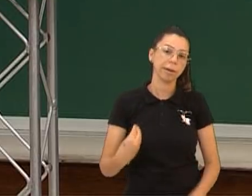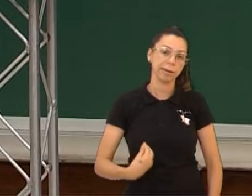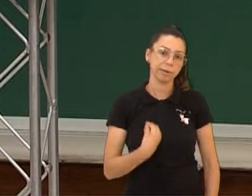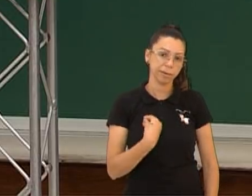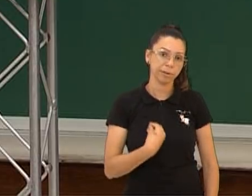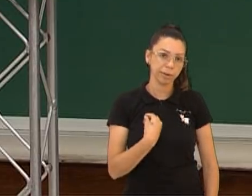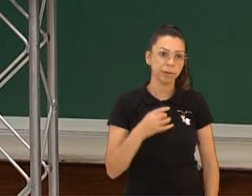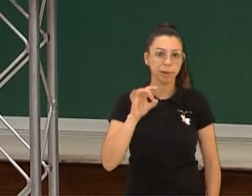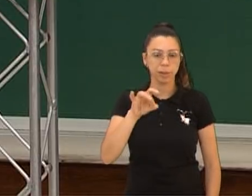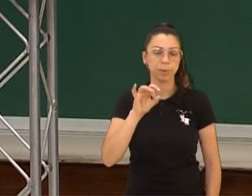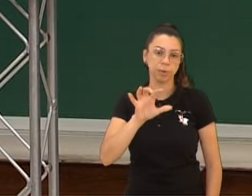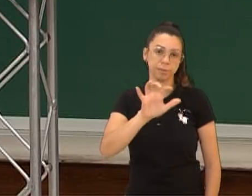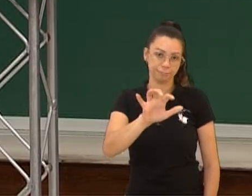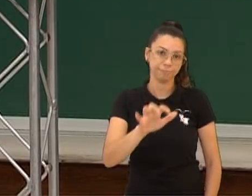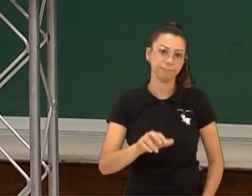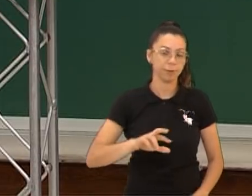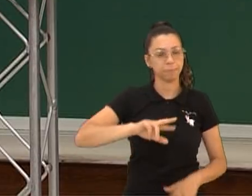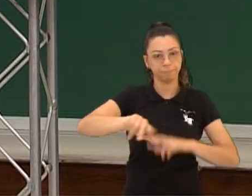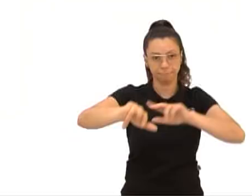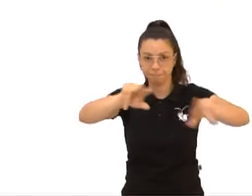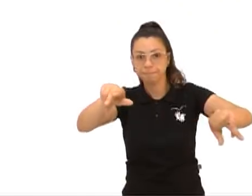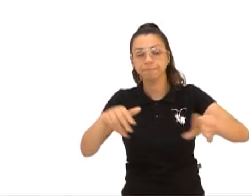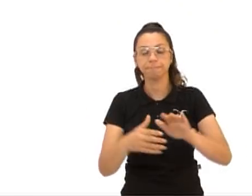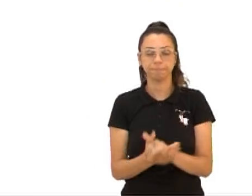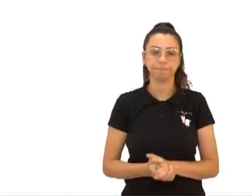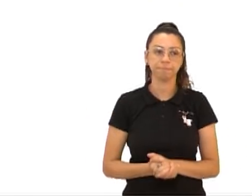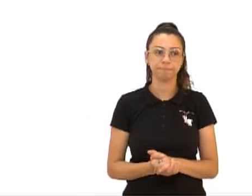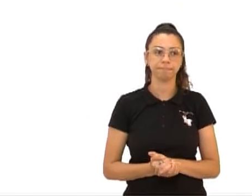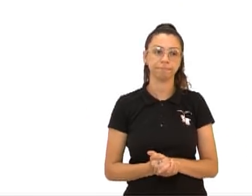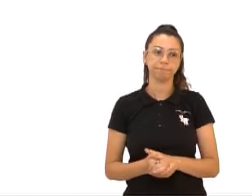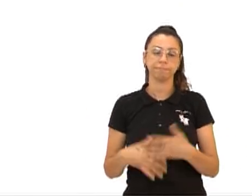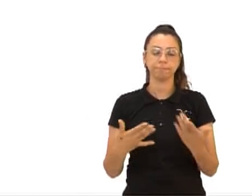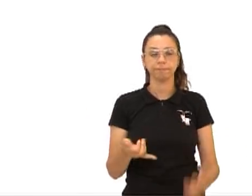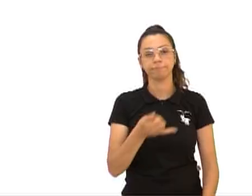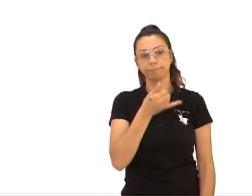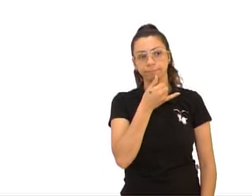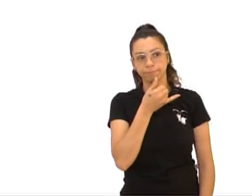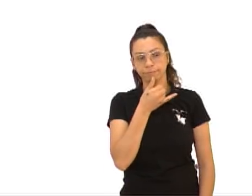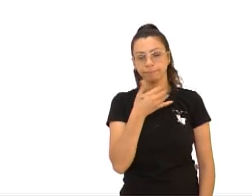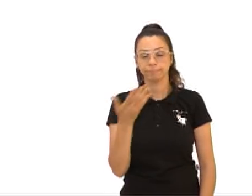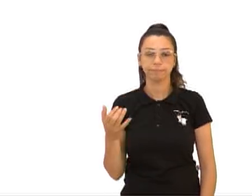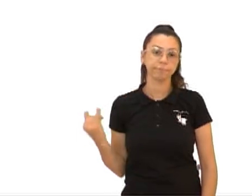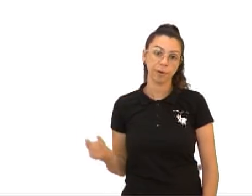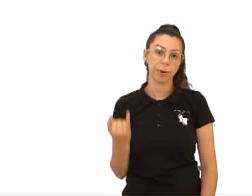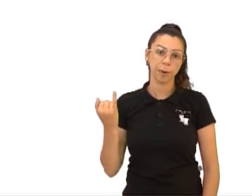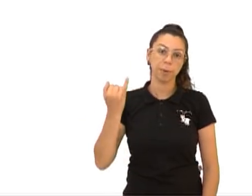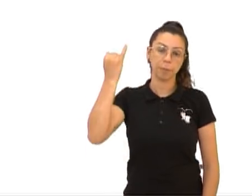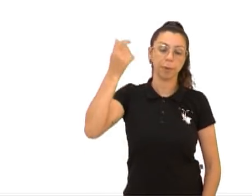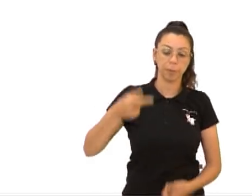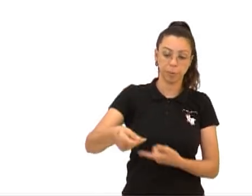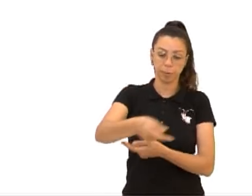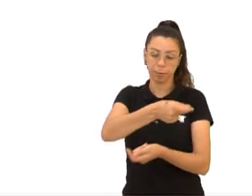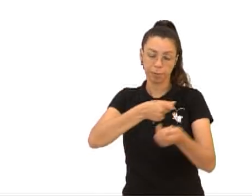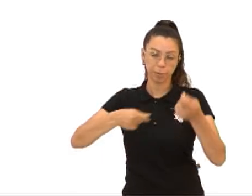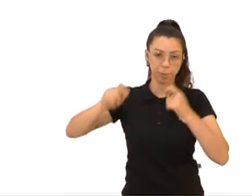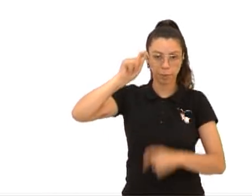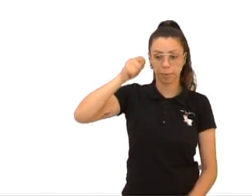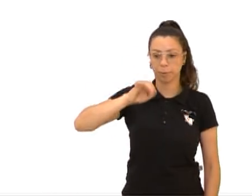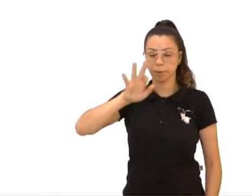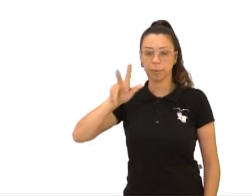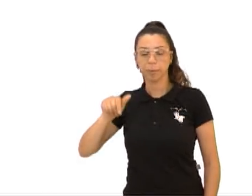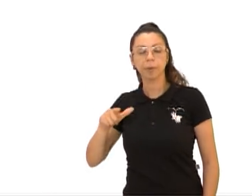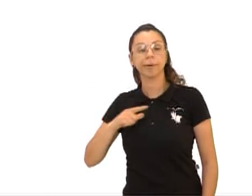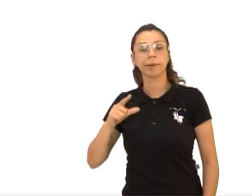é só essa aí, não. E aí aqui, infelizmente, com uma importante fonte de renda africana, causa